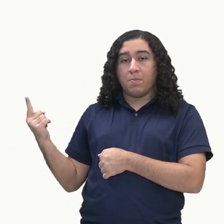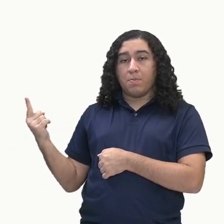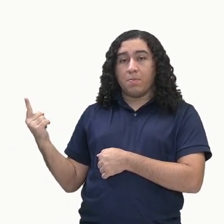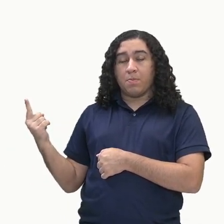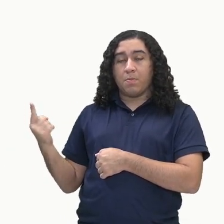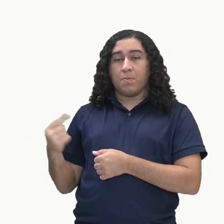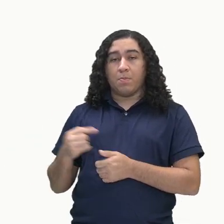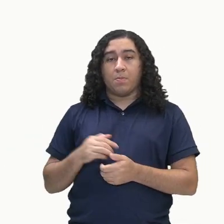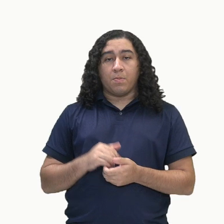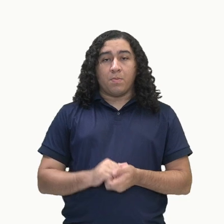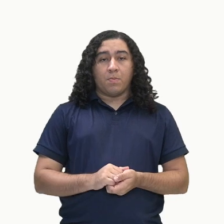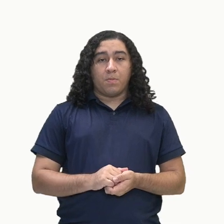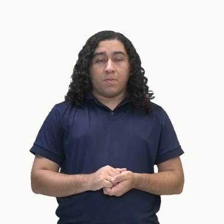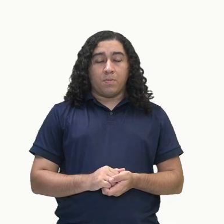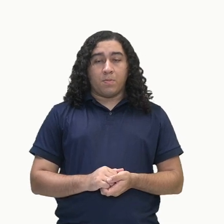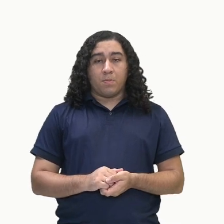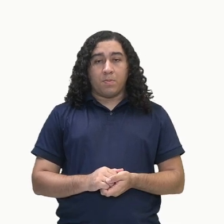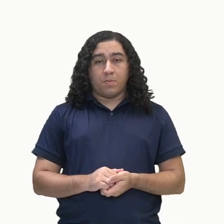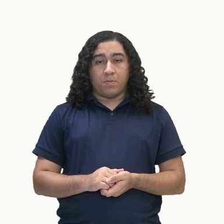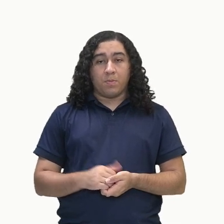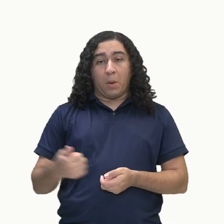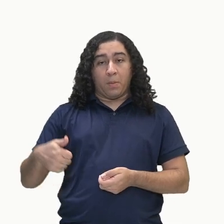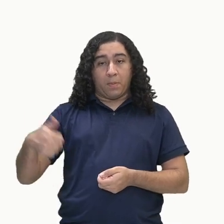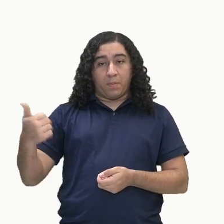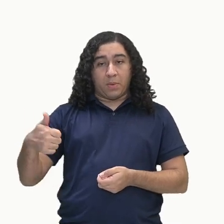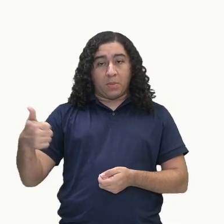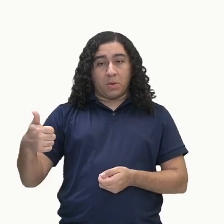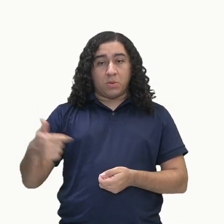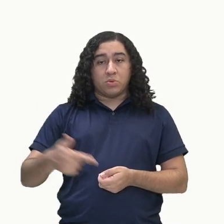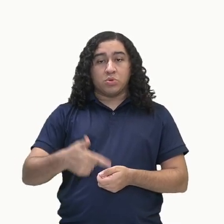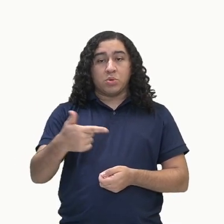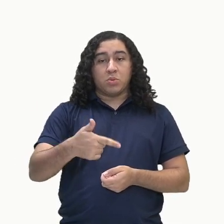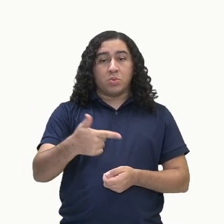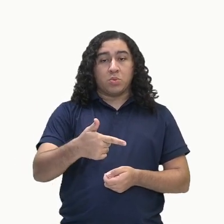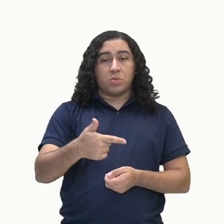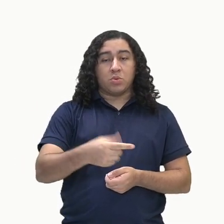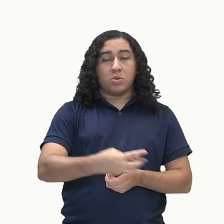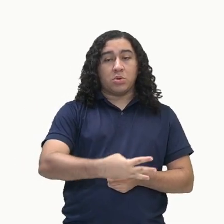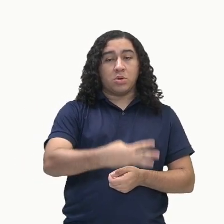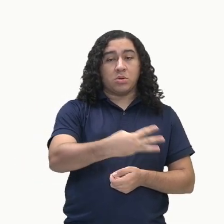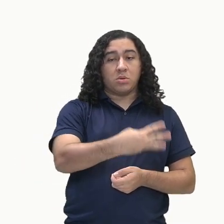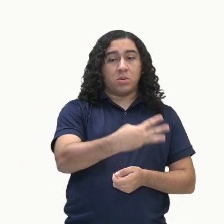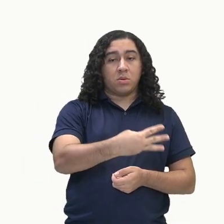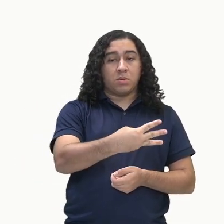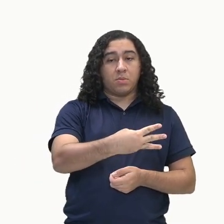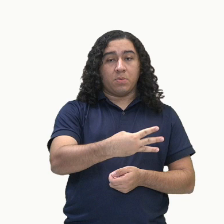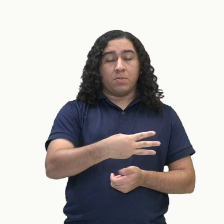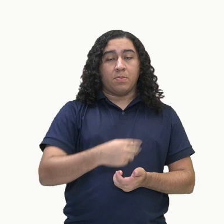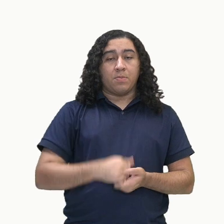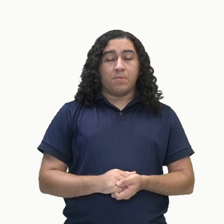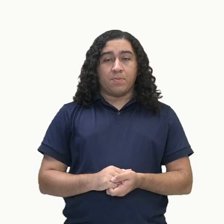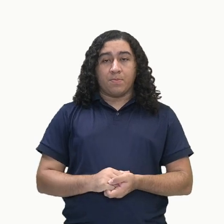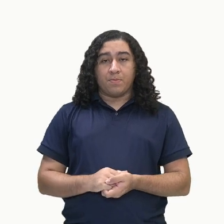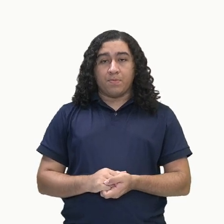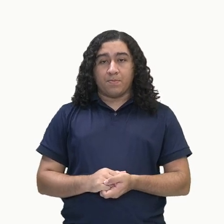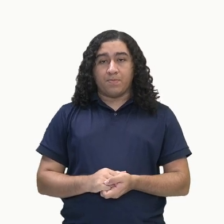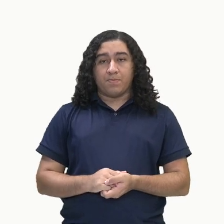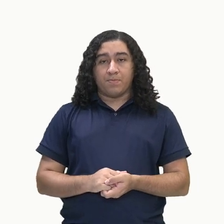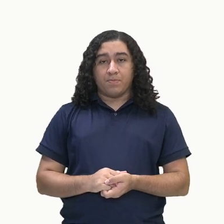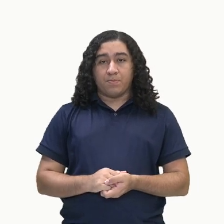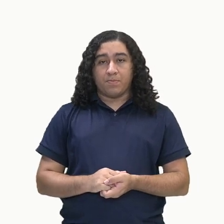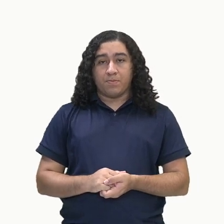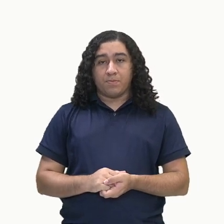polígono número 3. Ok? Sabendo que todos têm ângulos de